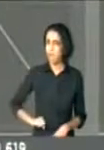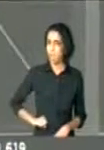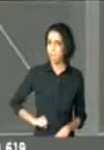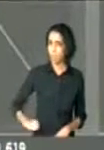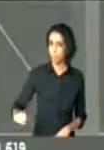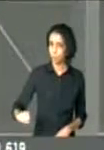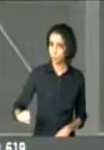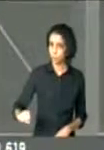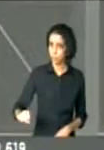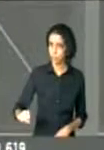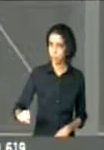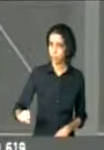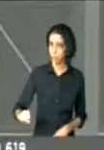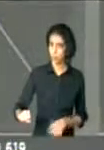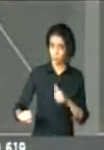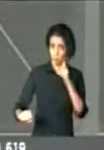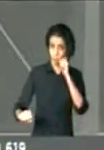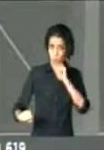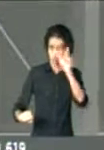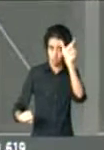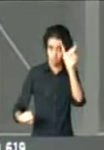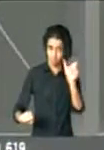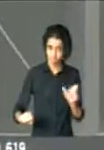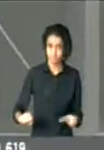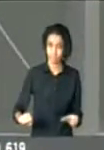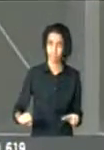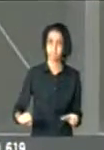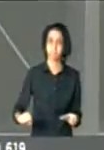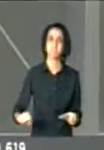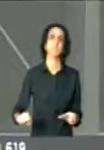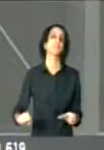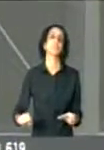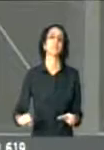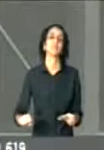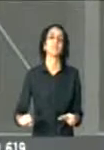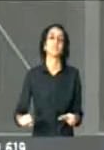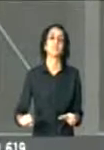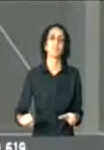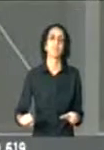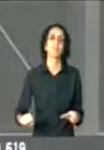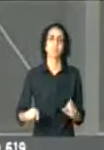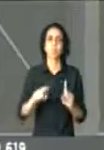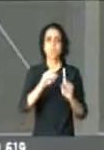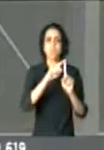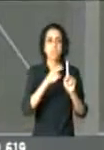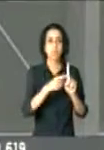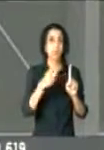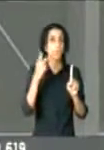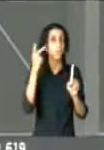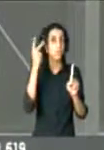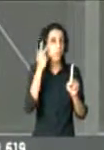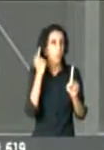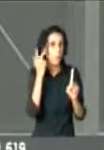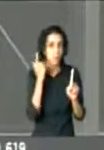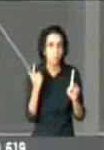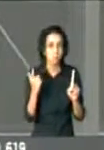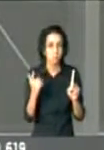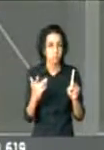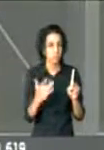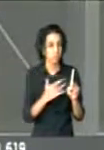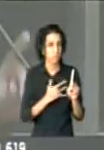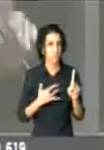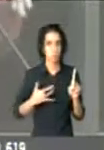aborto para uma mulher que está em uma gestação normal, um feto